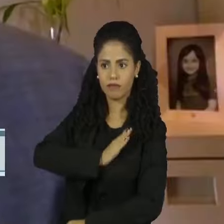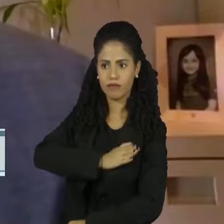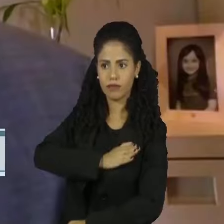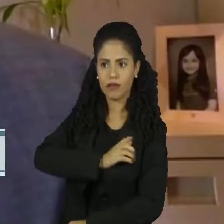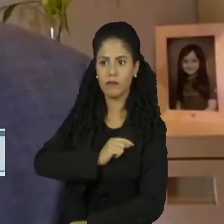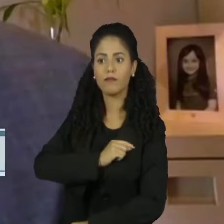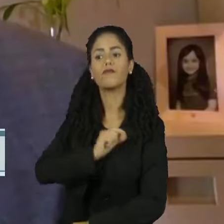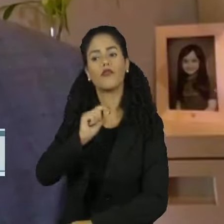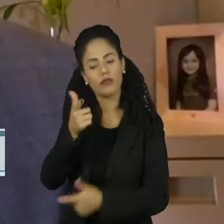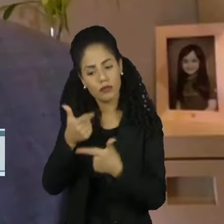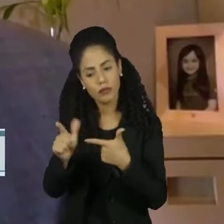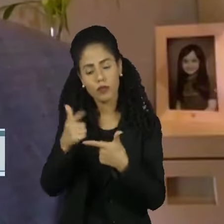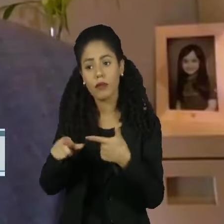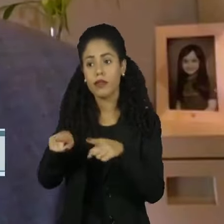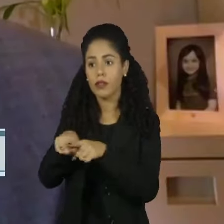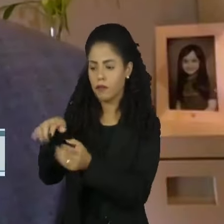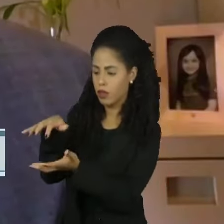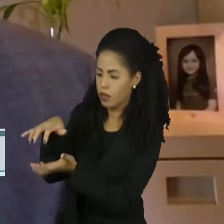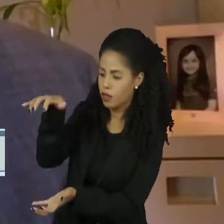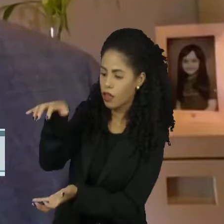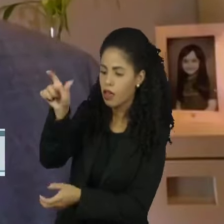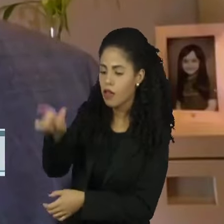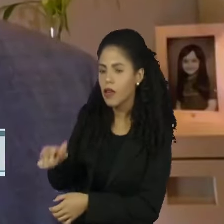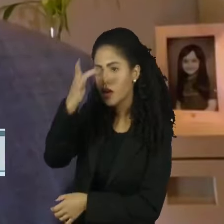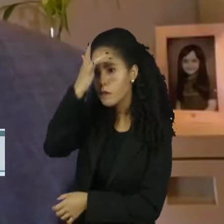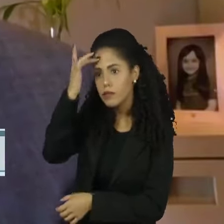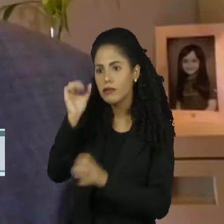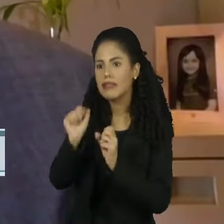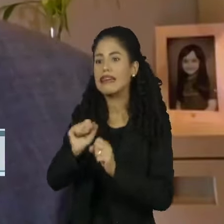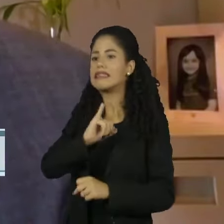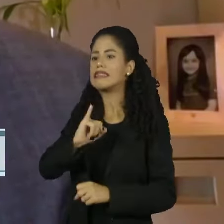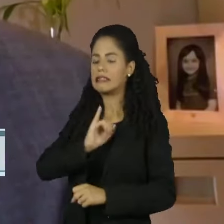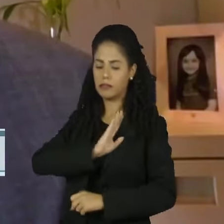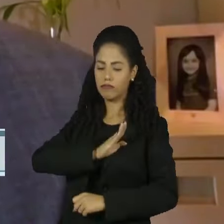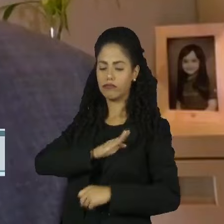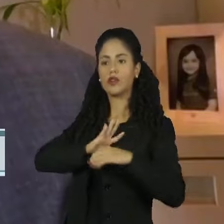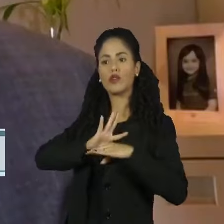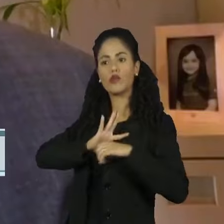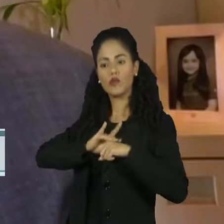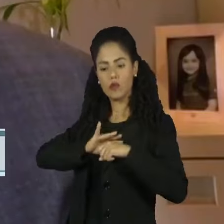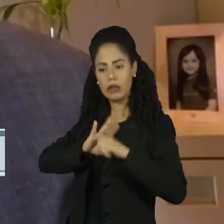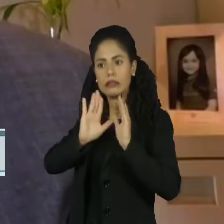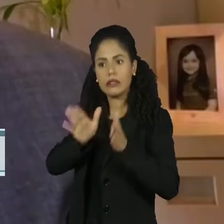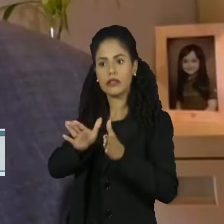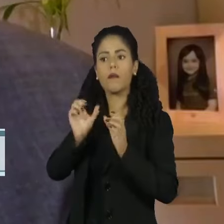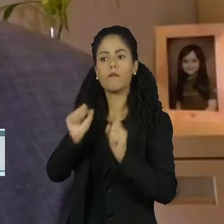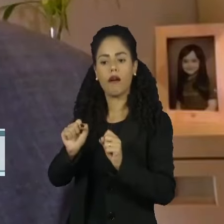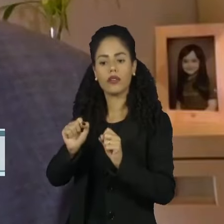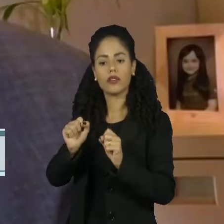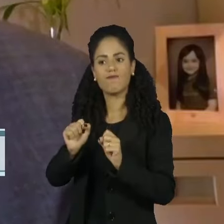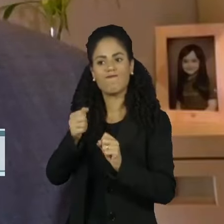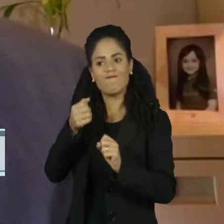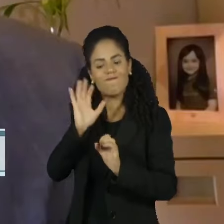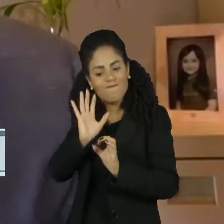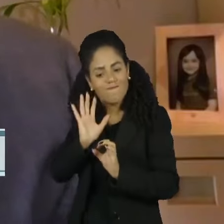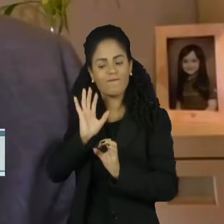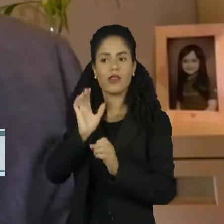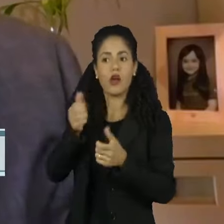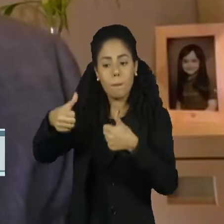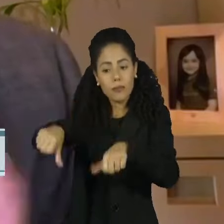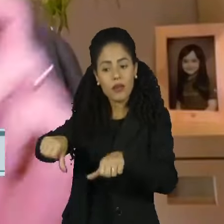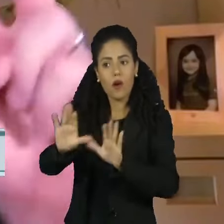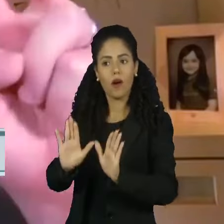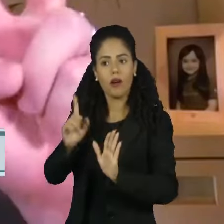fechem e no idoso que pode ter doença cardiovascular, que pode ter uma predisposição a efeitos colaterais,